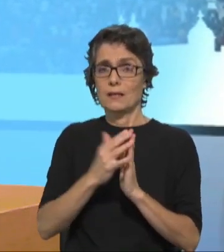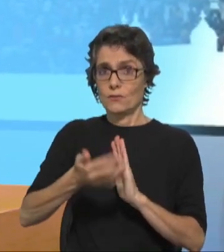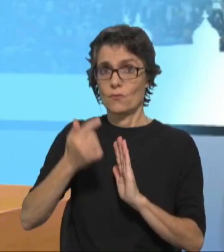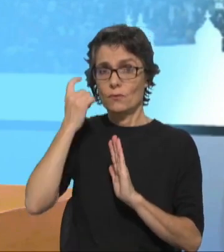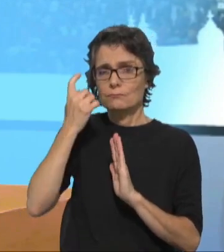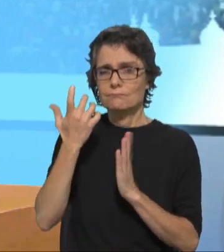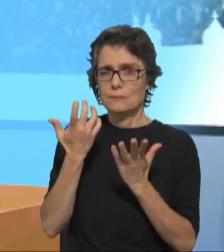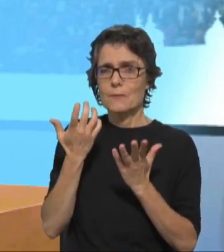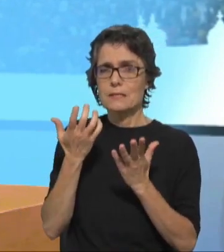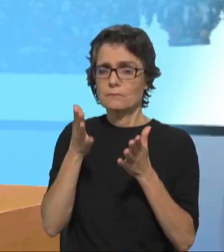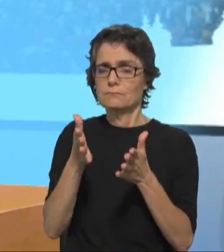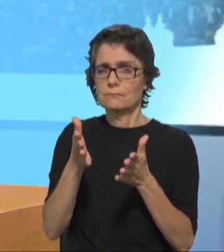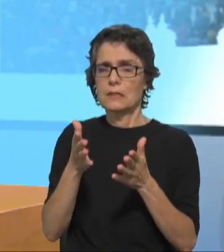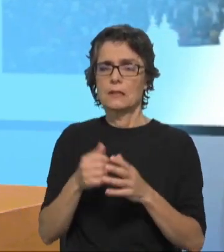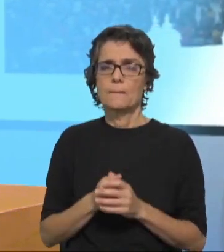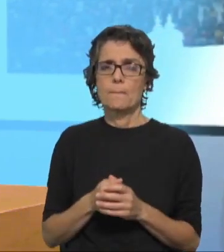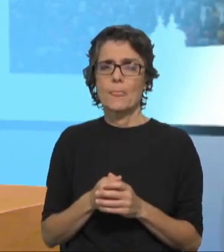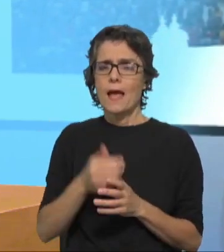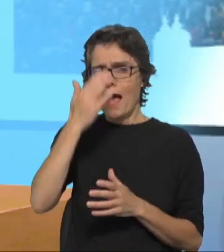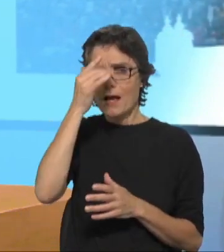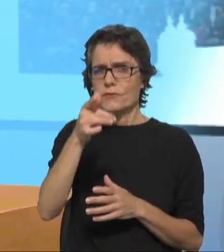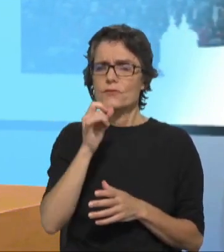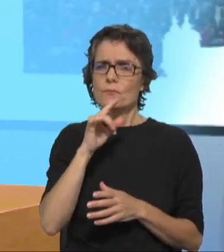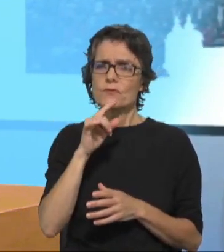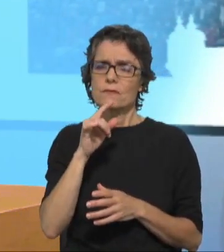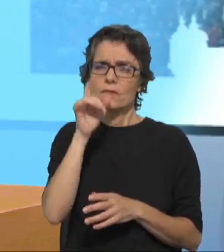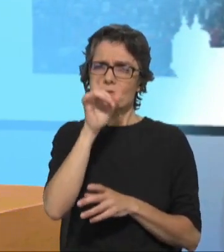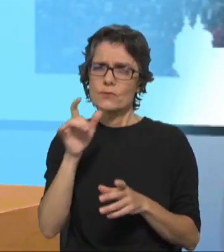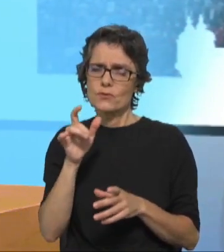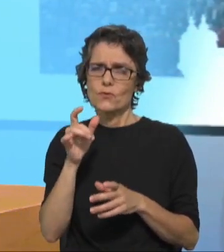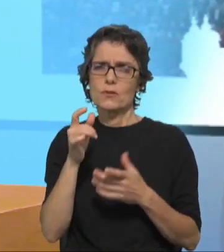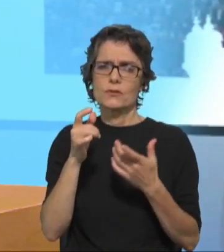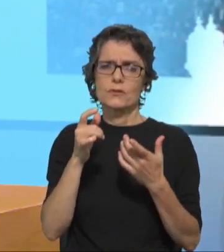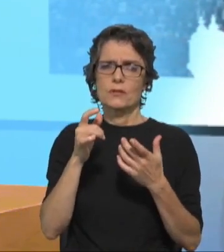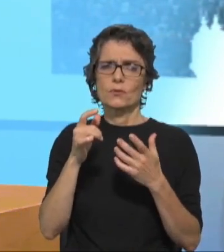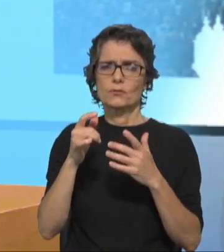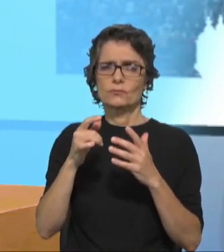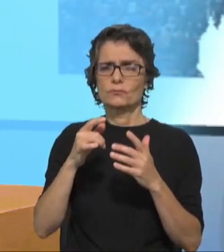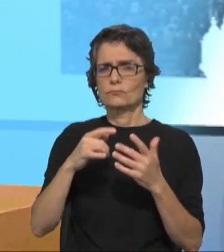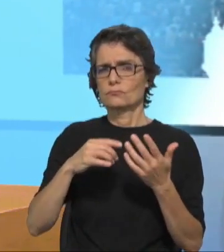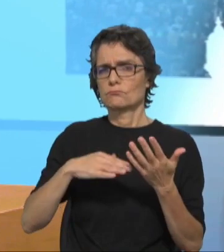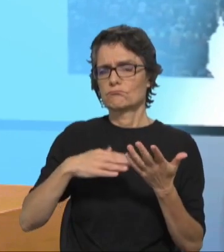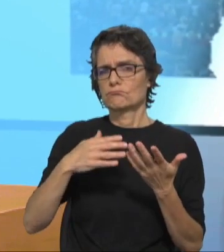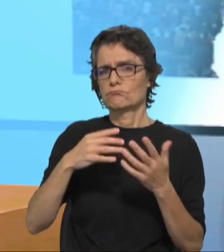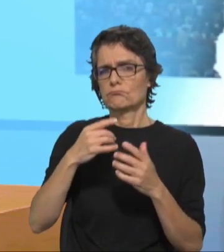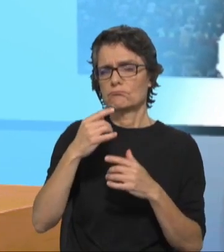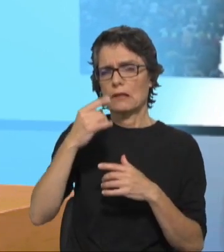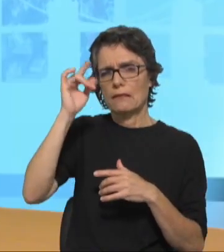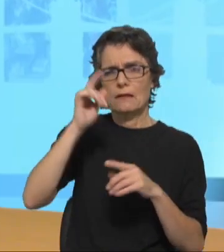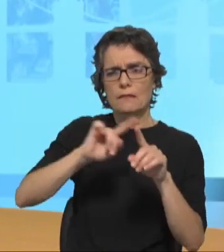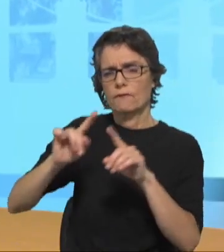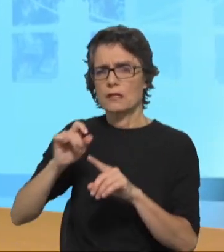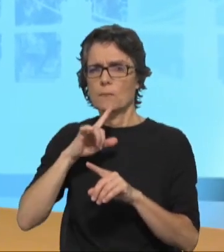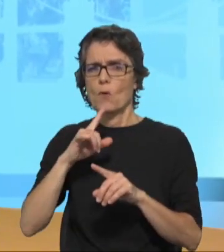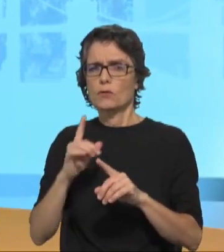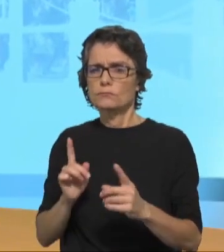São formas também de chegar a um público mais vasto, dando a conhecer reflexões que neste momento